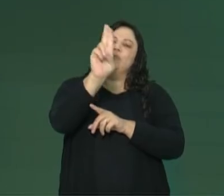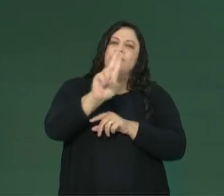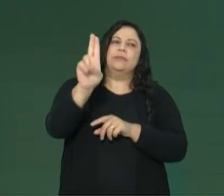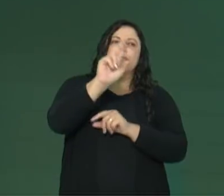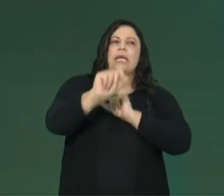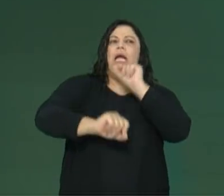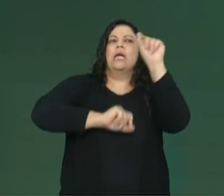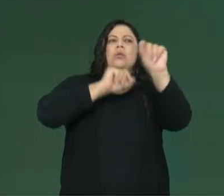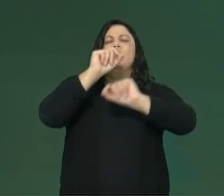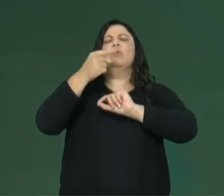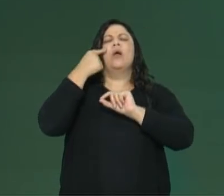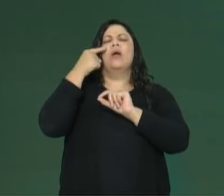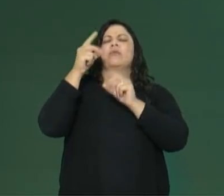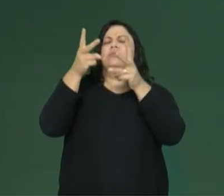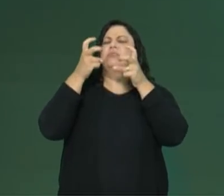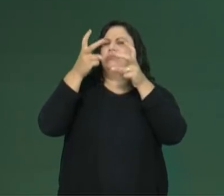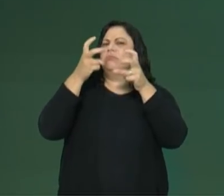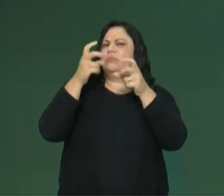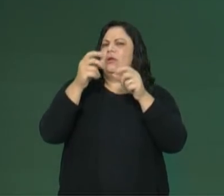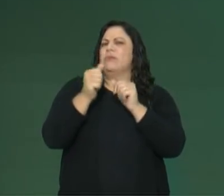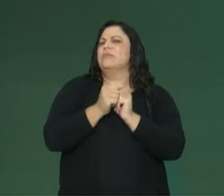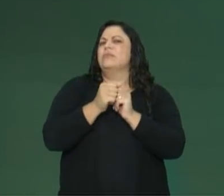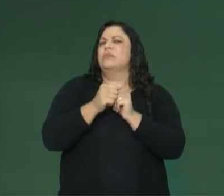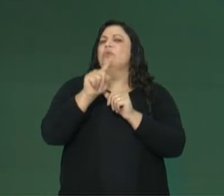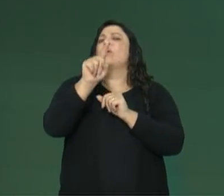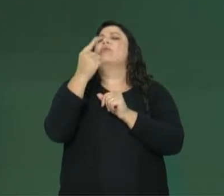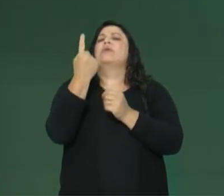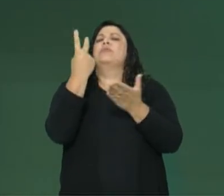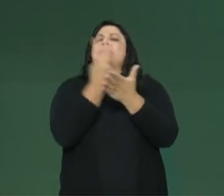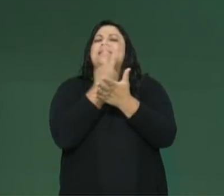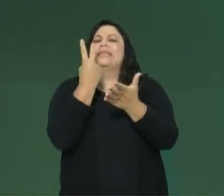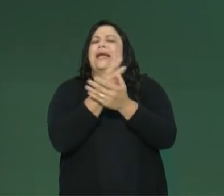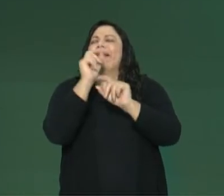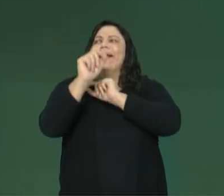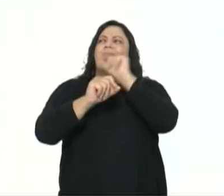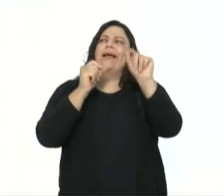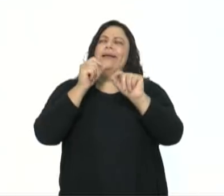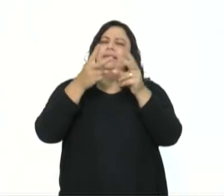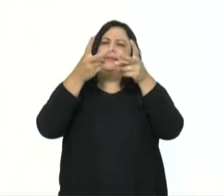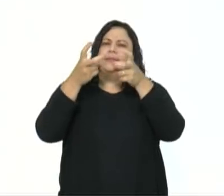que não preencha eles. Essa pergunta é introdução ao conteúdo. Anote e responda.